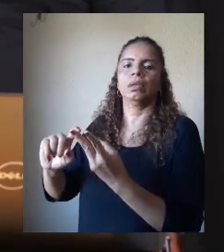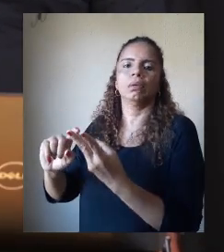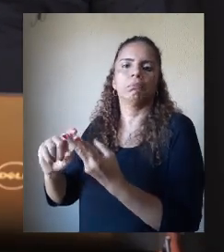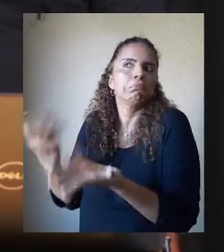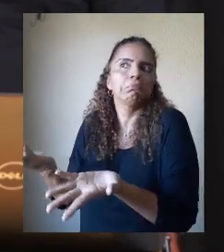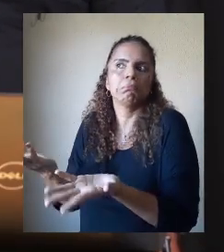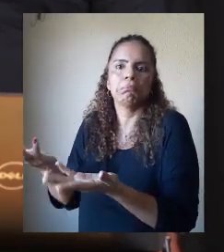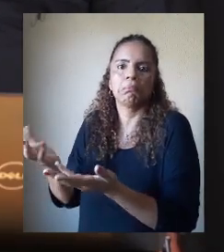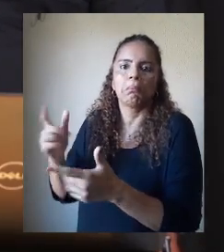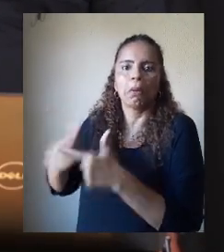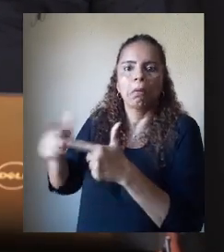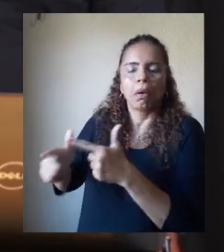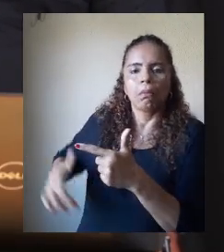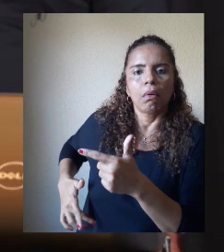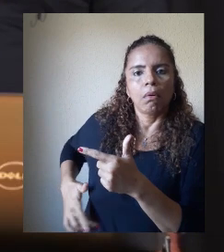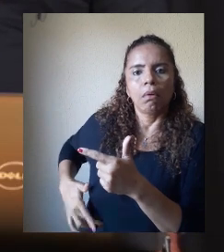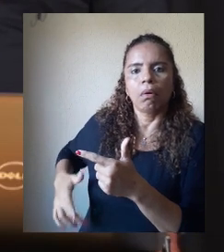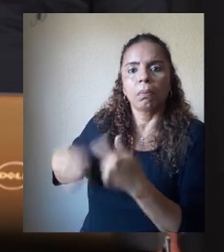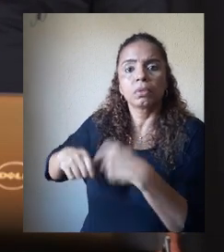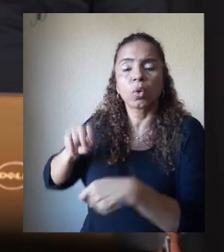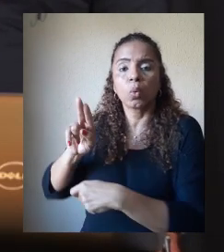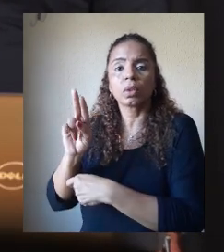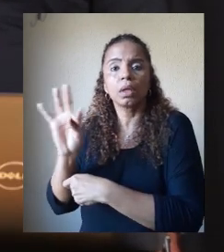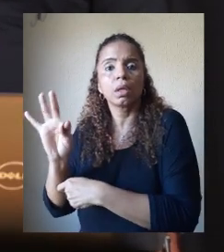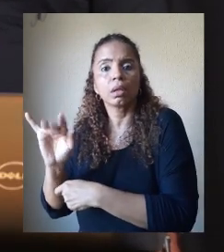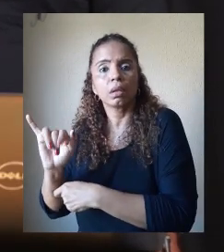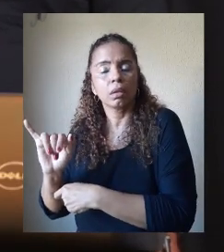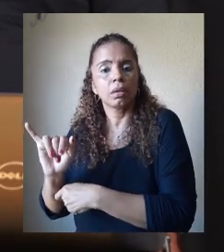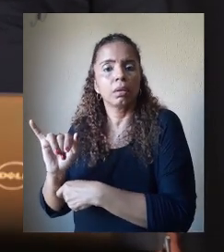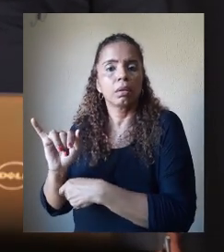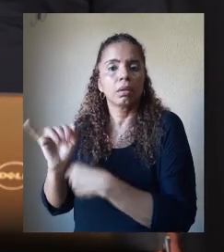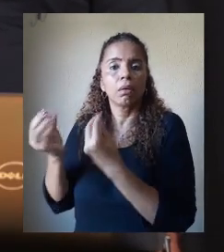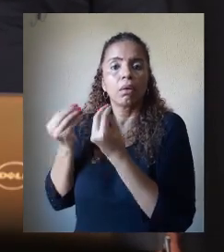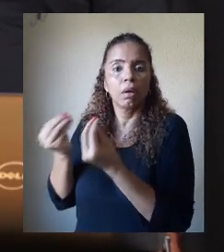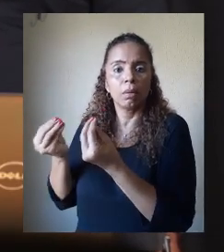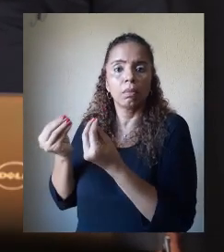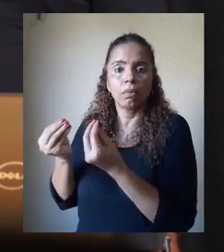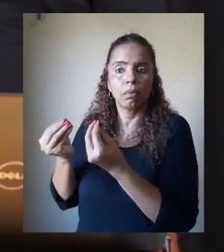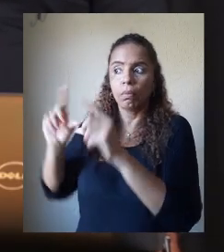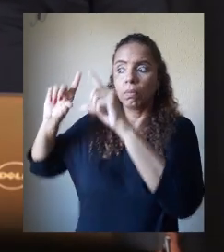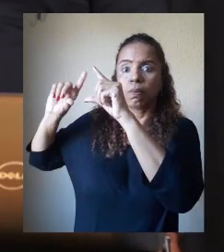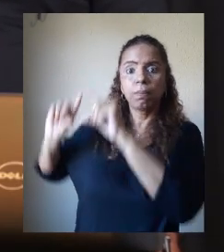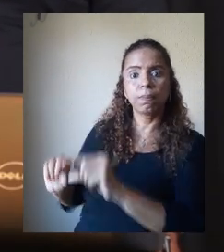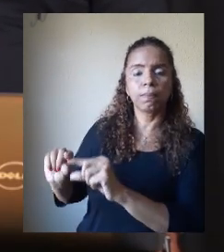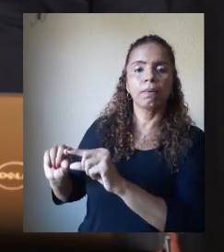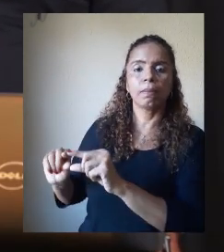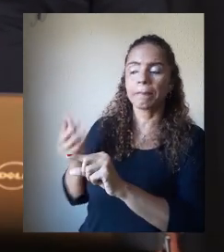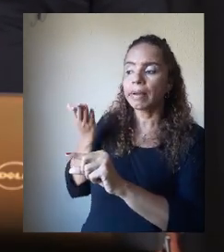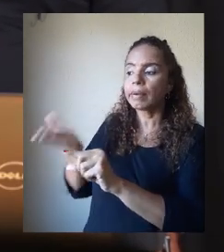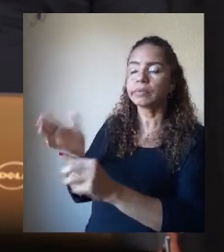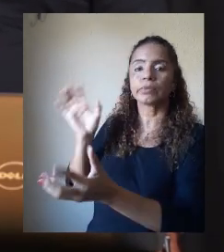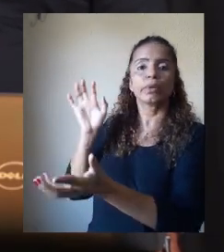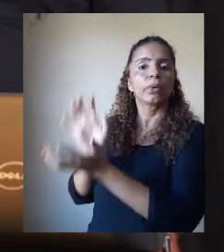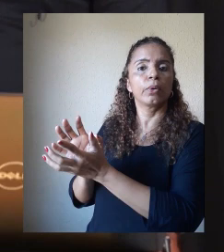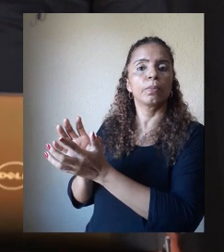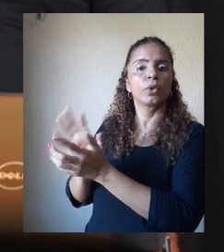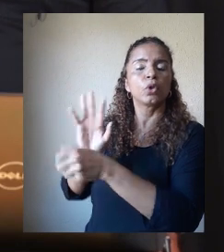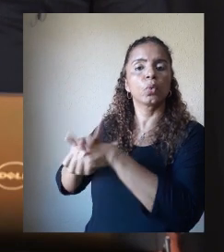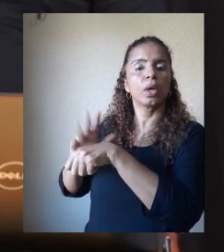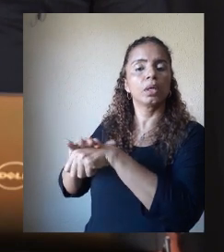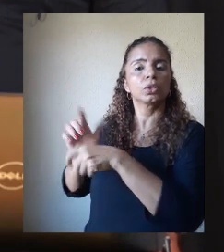teve uma apendicite, que vai precisar de um UTI. Né? Eu vou ter redução do número de leitos disponíveis para